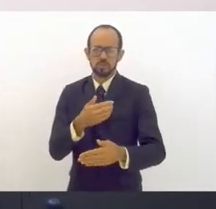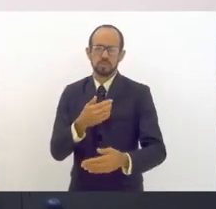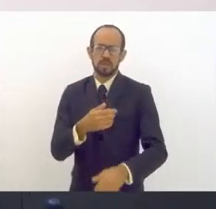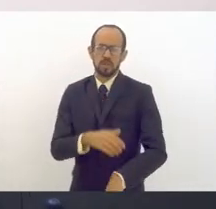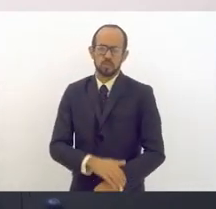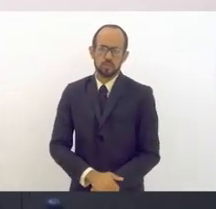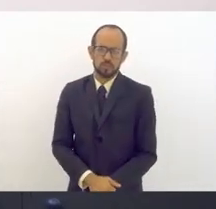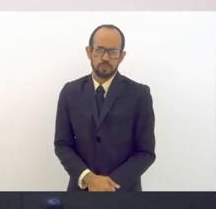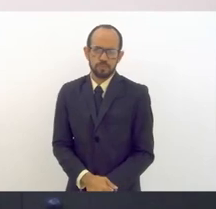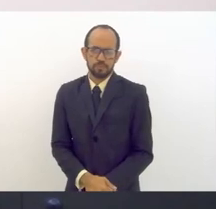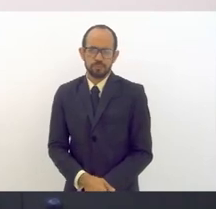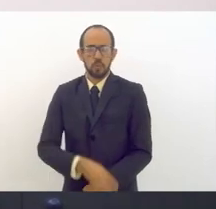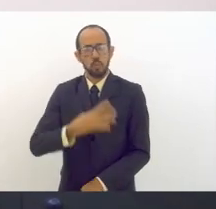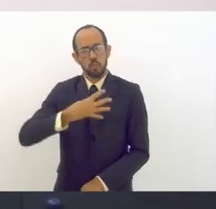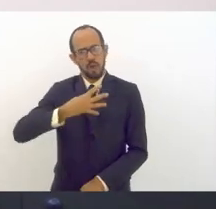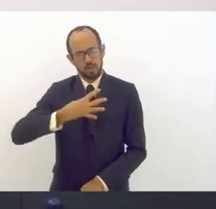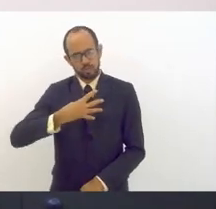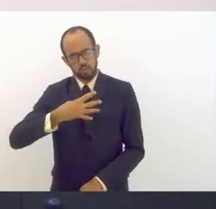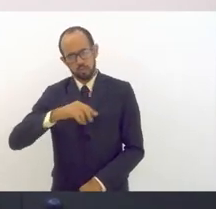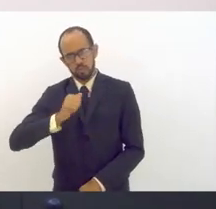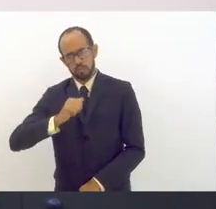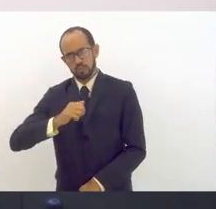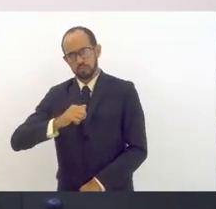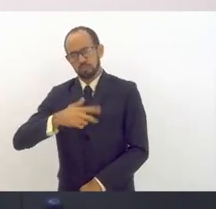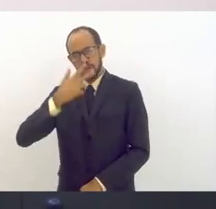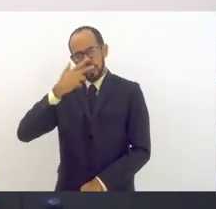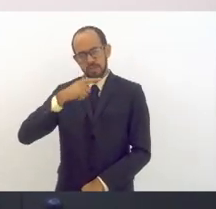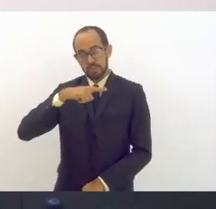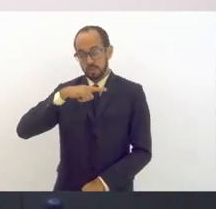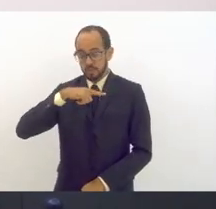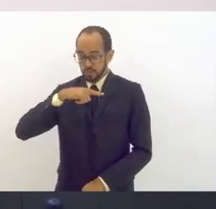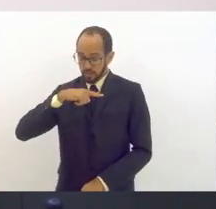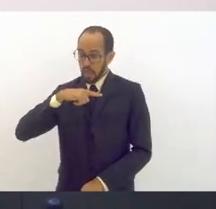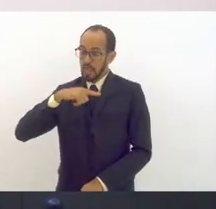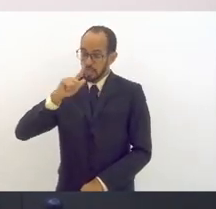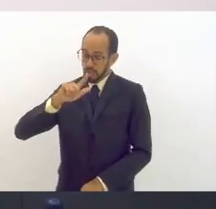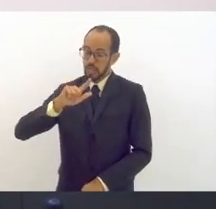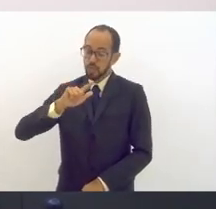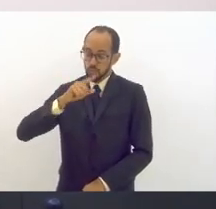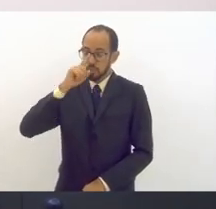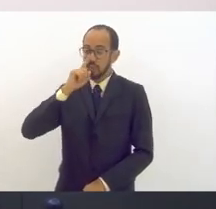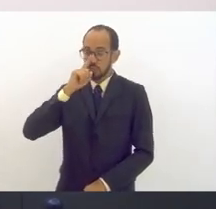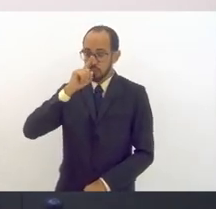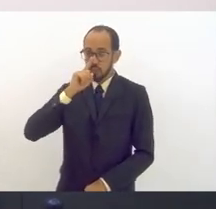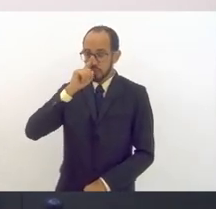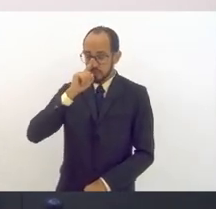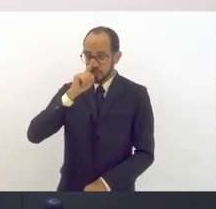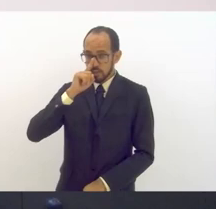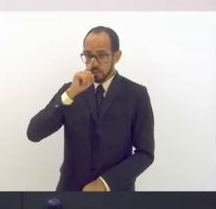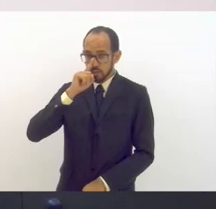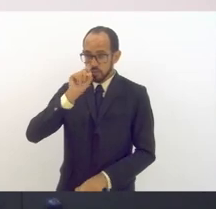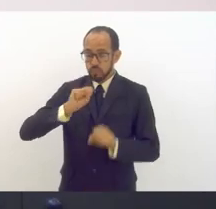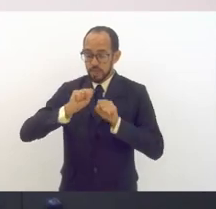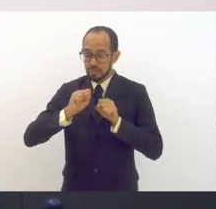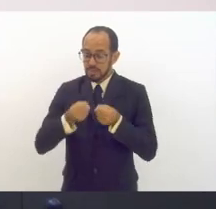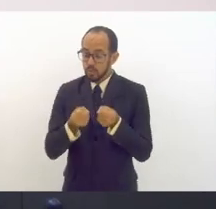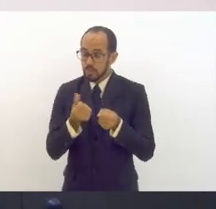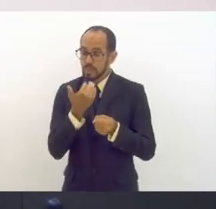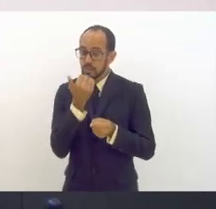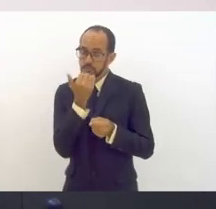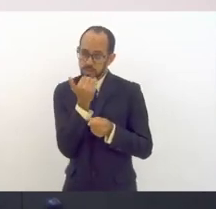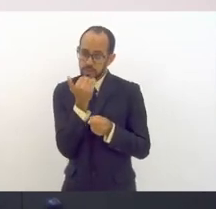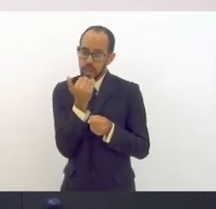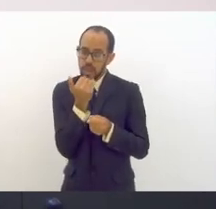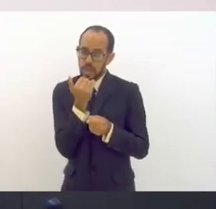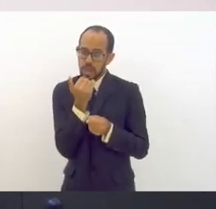ponto, parece haver um comprometimento, até um certo risco, no campo da segurança alimentar e nutricional dos